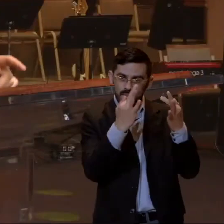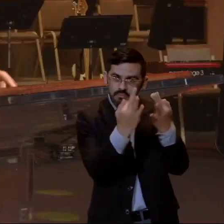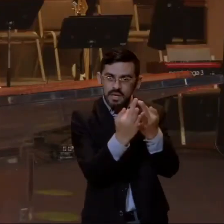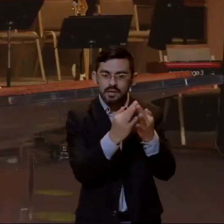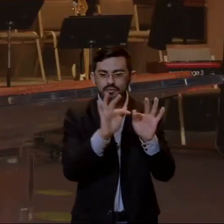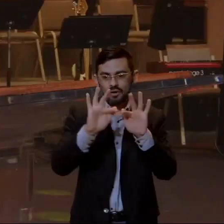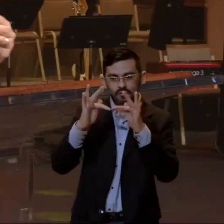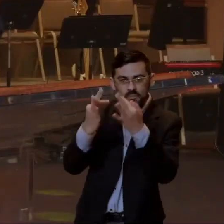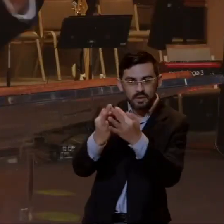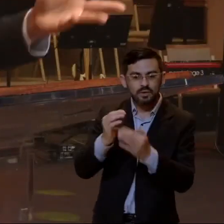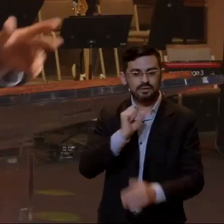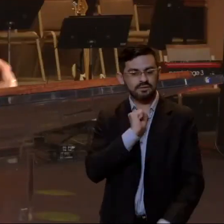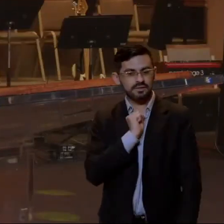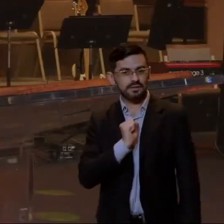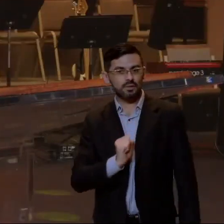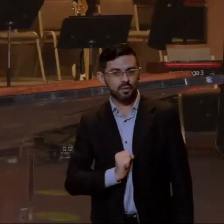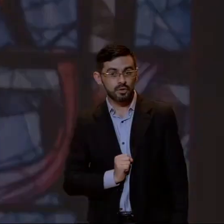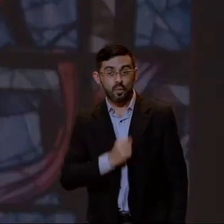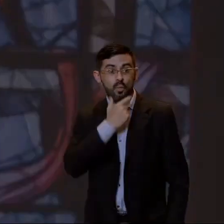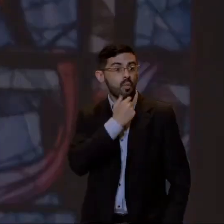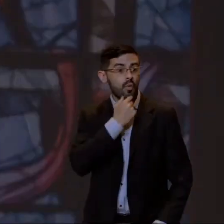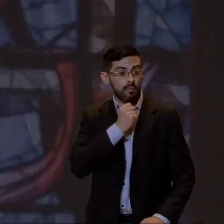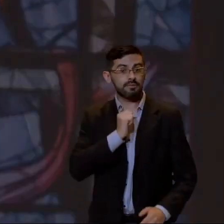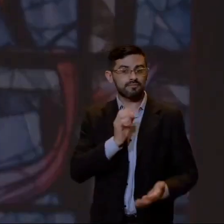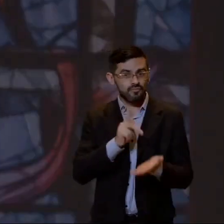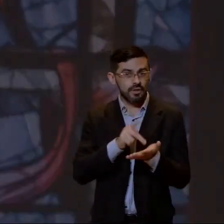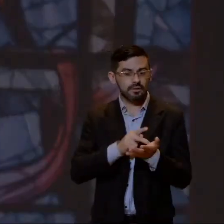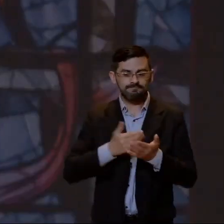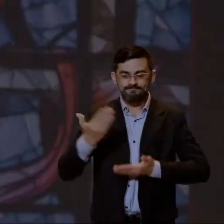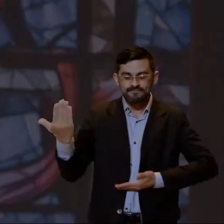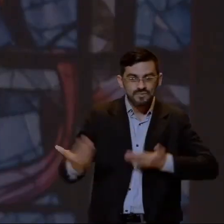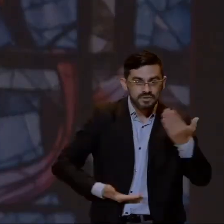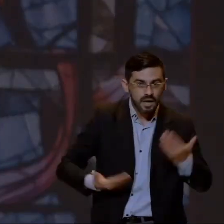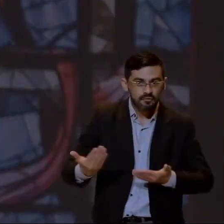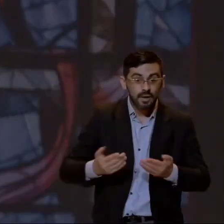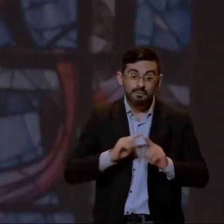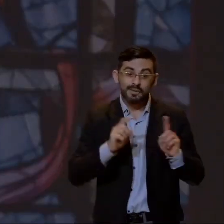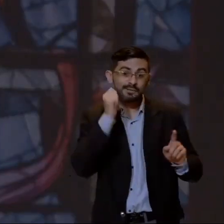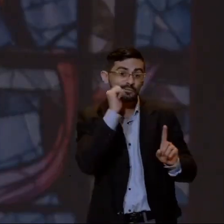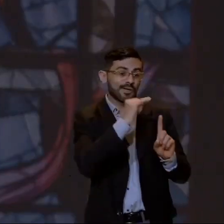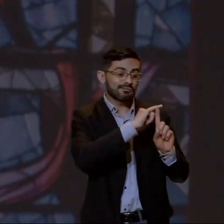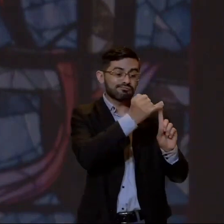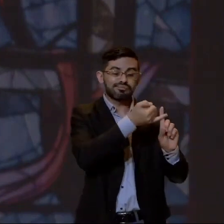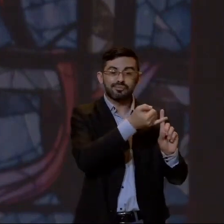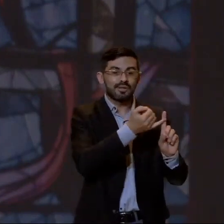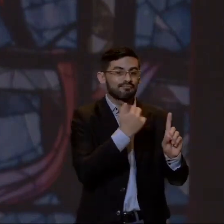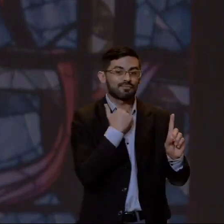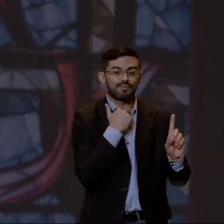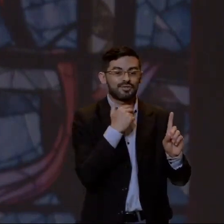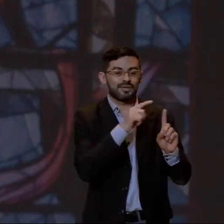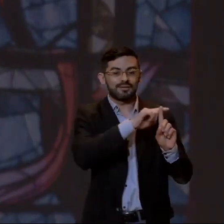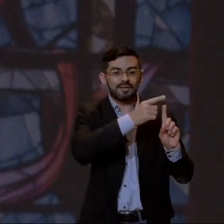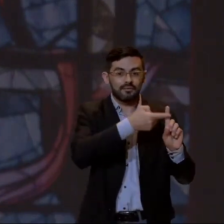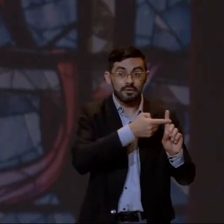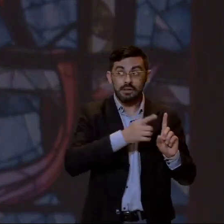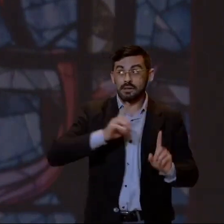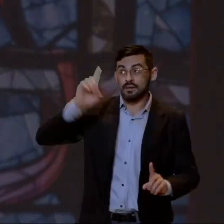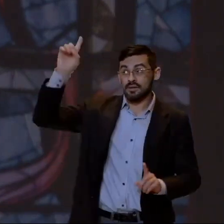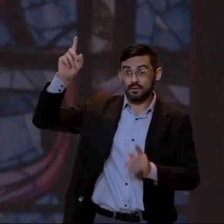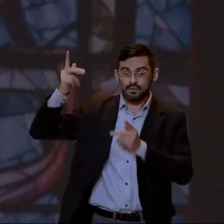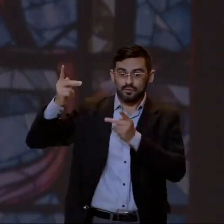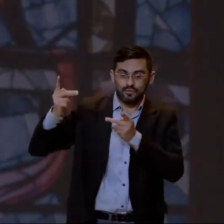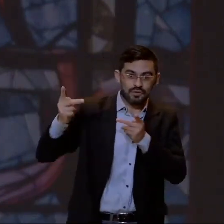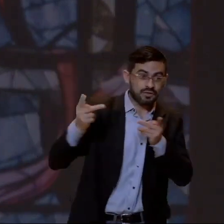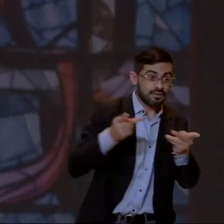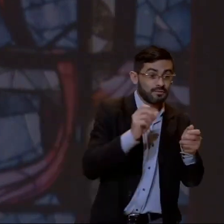ele sacerdote, ele servo do Senhor, e ela não podia ter filhos, e Deus os visita e faz uma